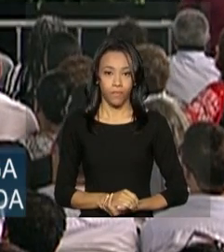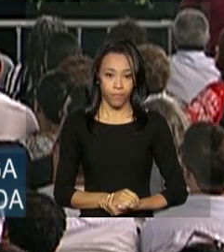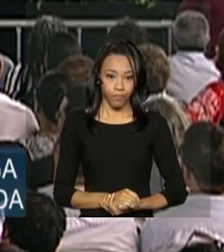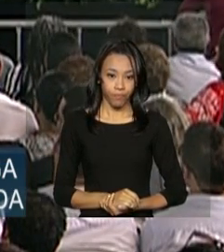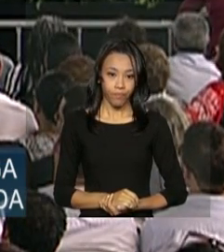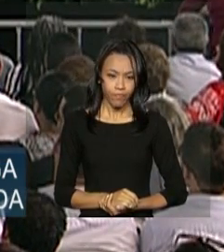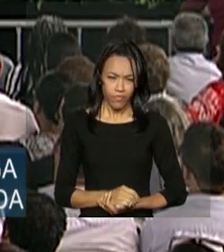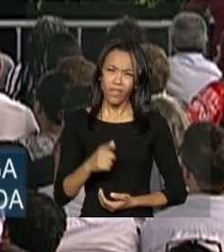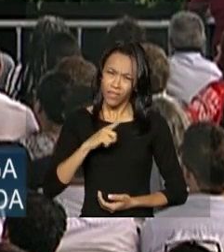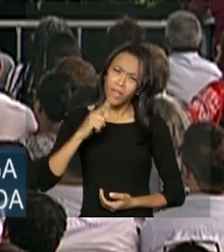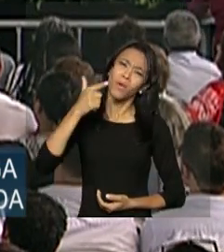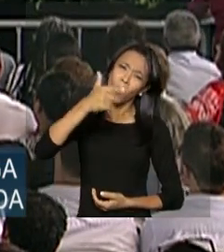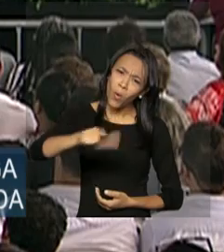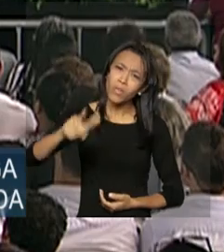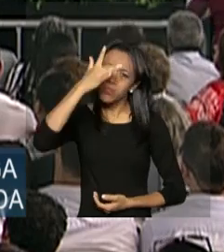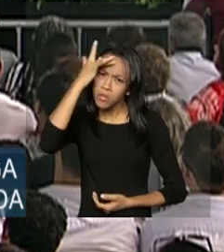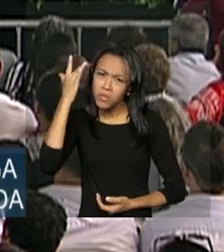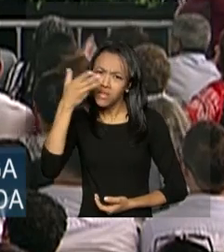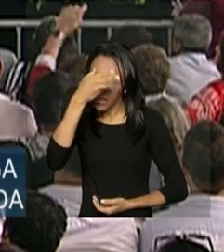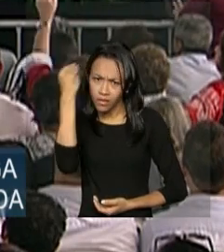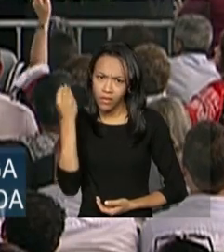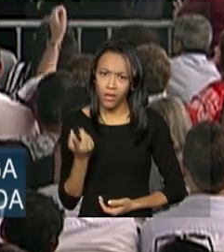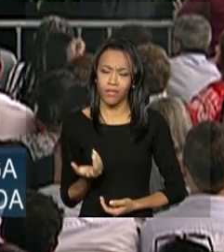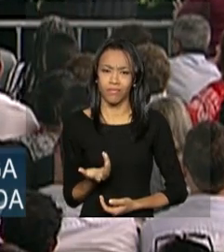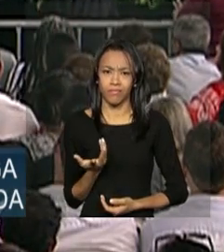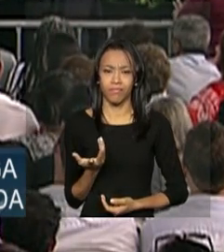Pessoal, tem mais alguém que eles esqueceram?